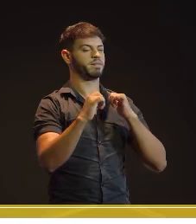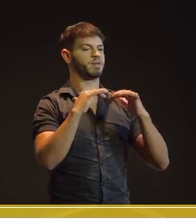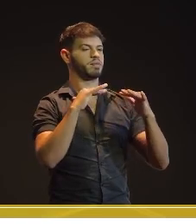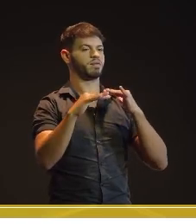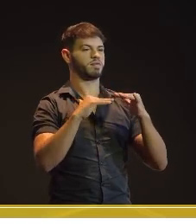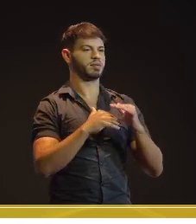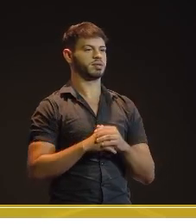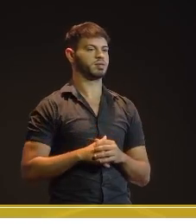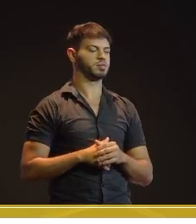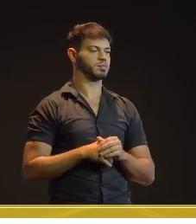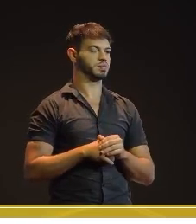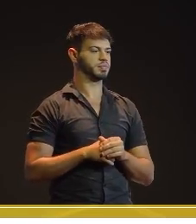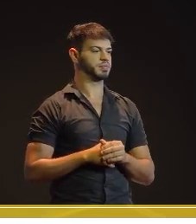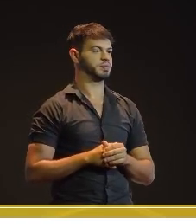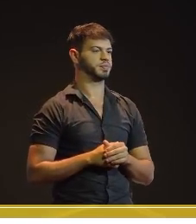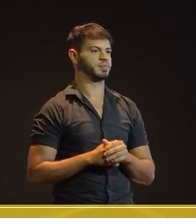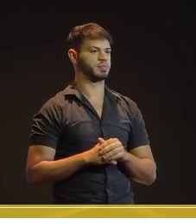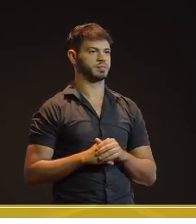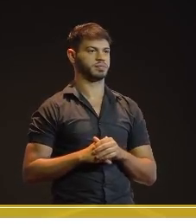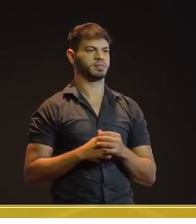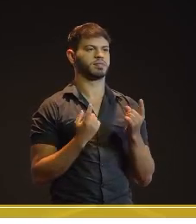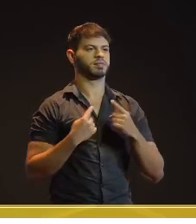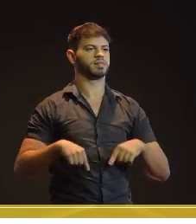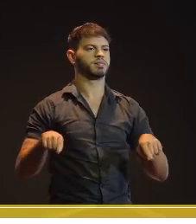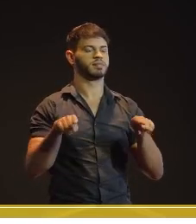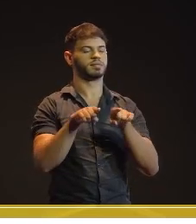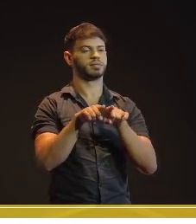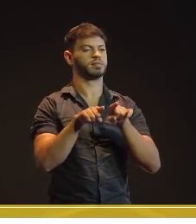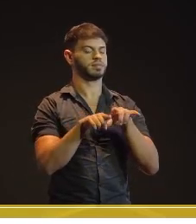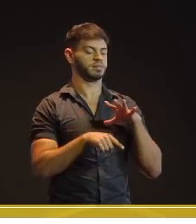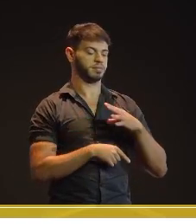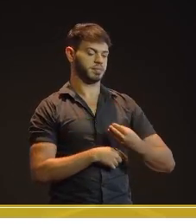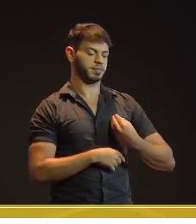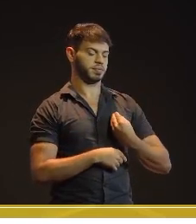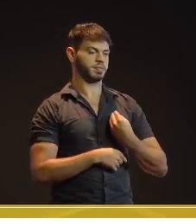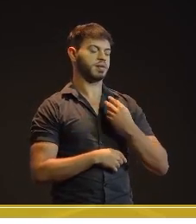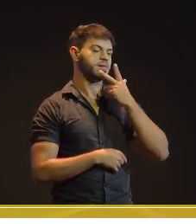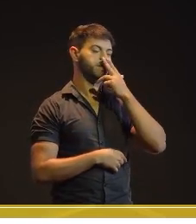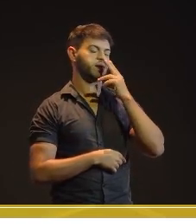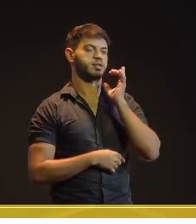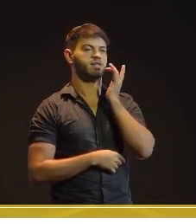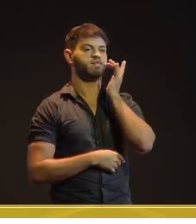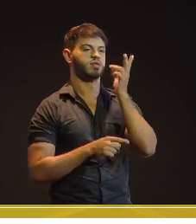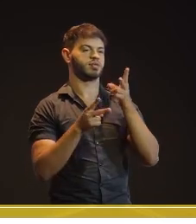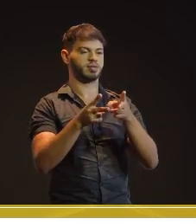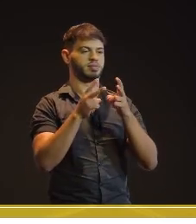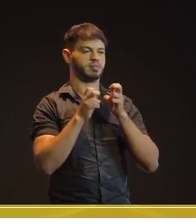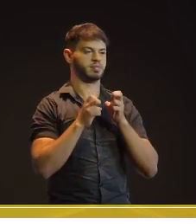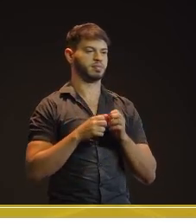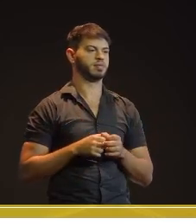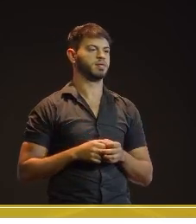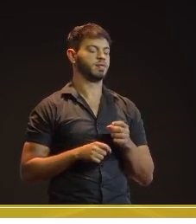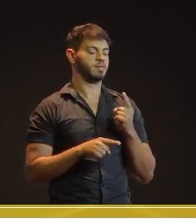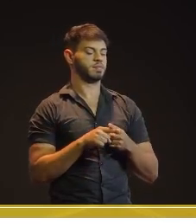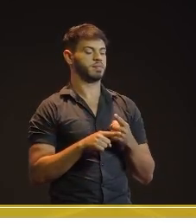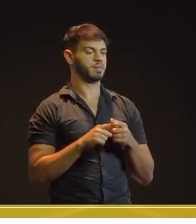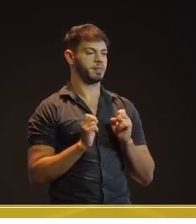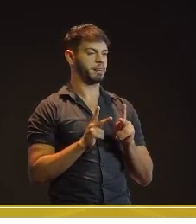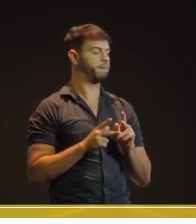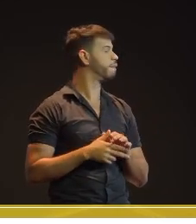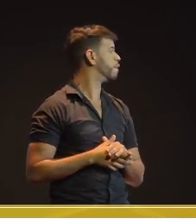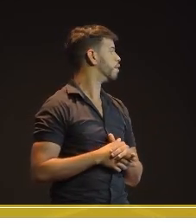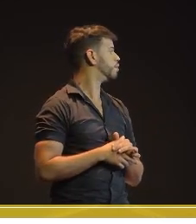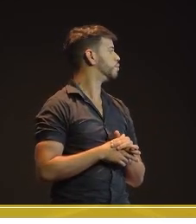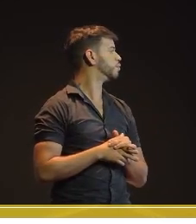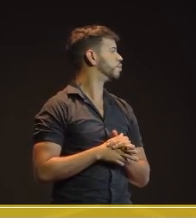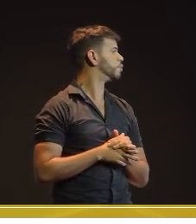dos trackers. E a trinca é bem linear, é facilmente detectável. Ok?